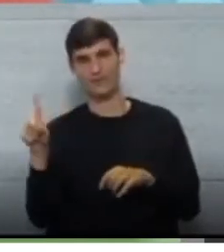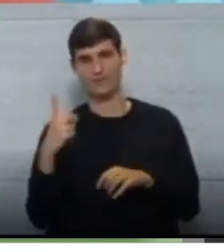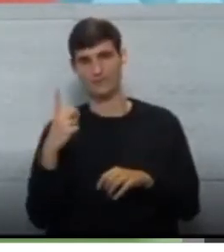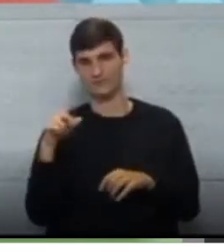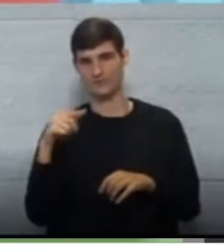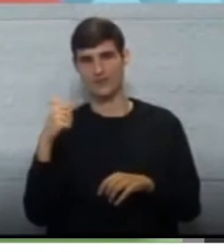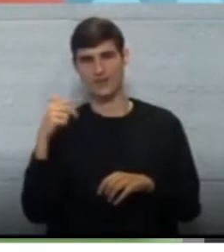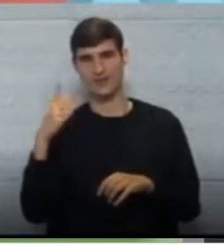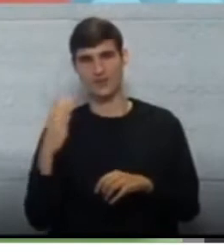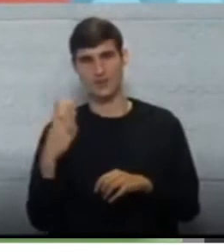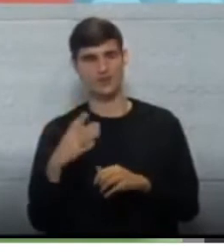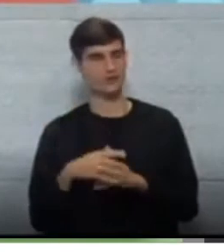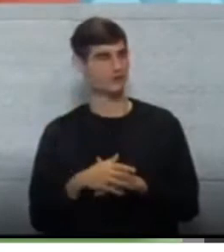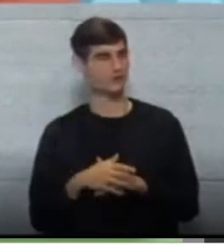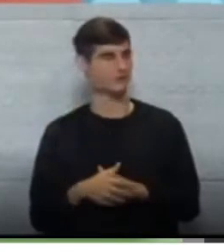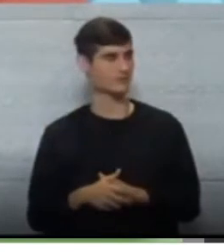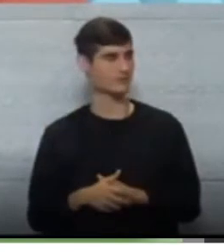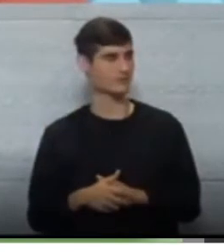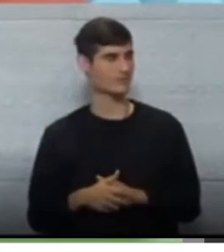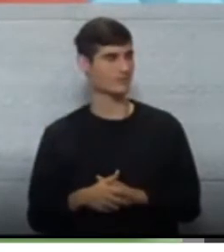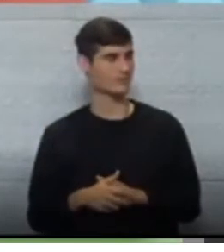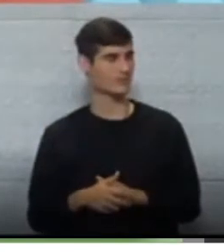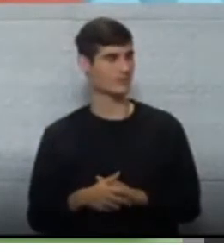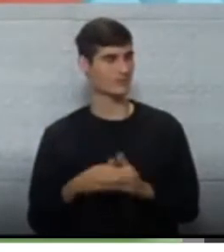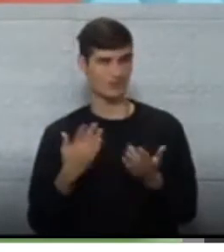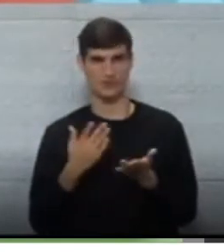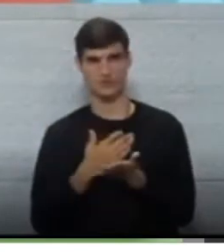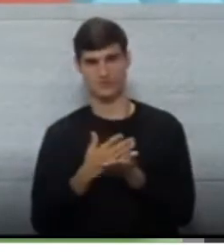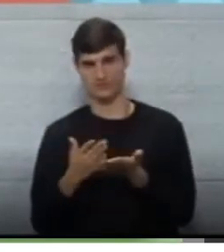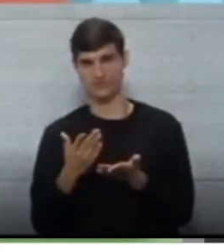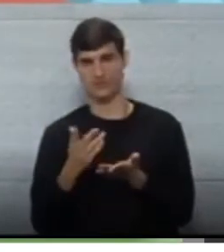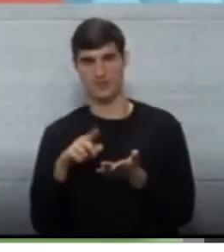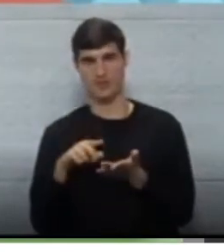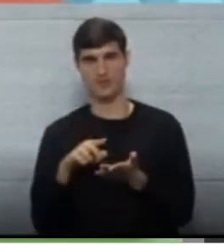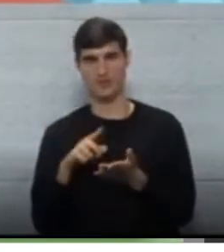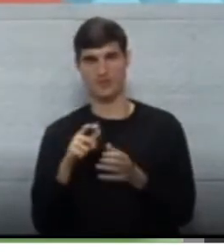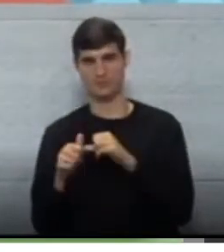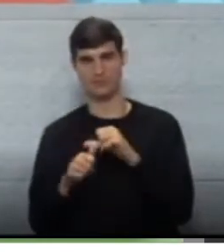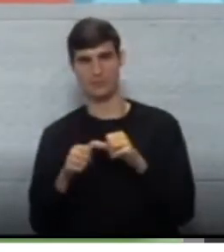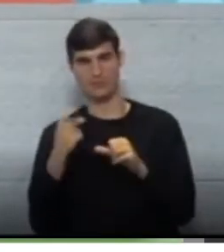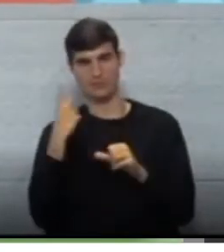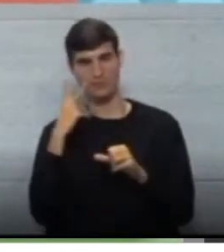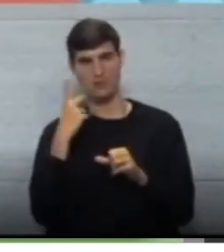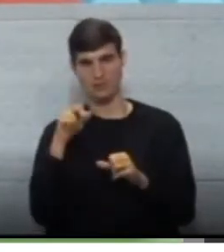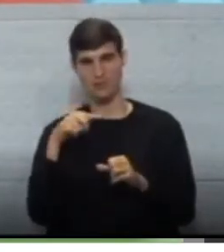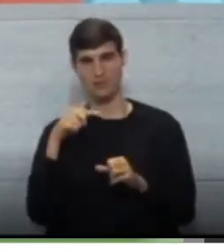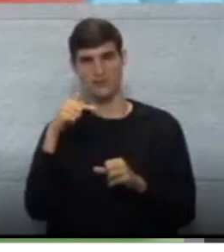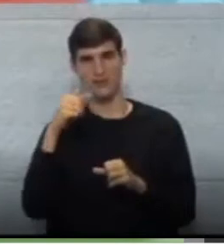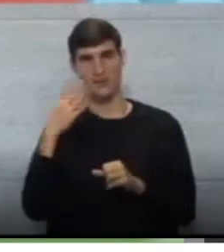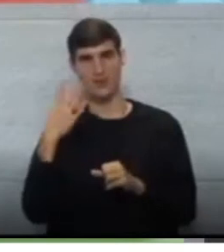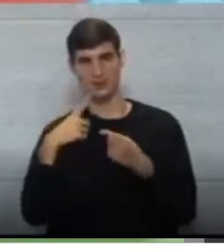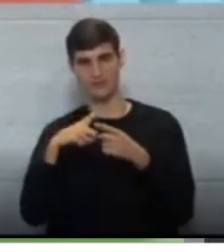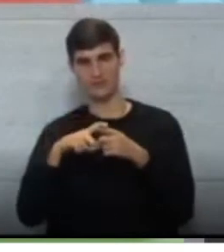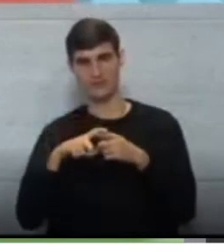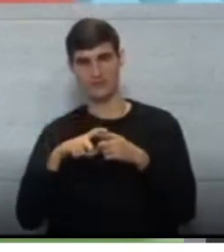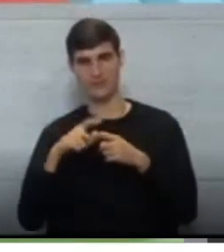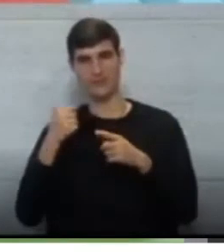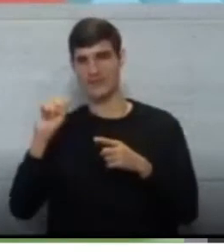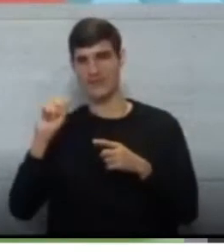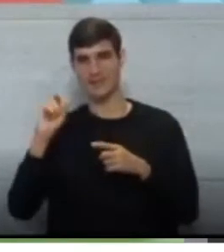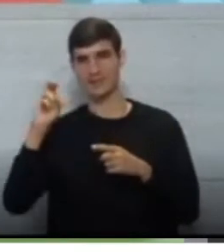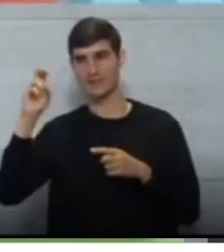que eu acabei de contar agora na placa, quando eu reverti para a amostra inicial, fez com que fosse 1,74 vezes 10 a quinta